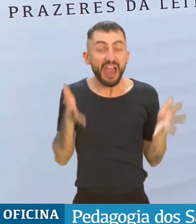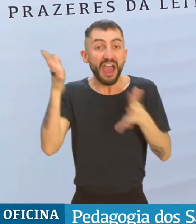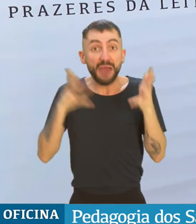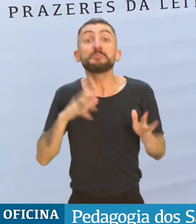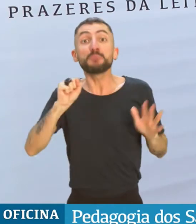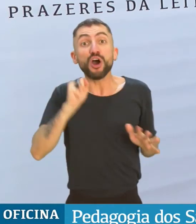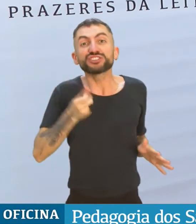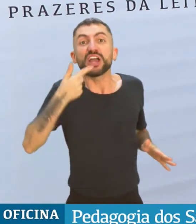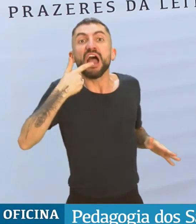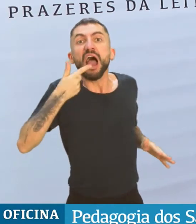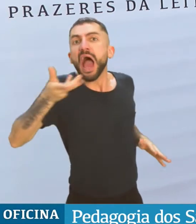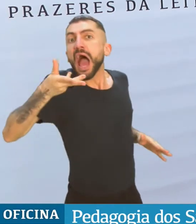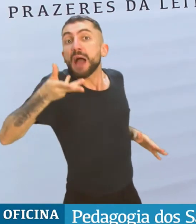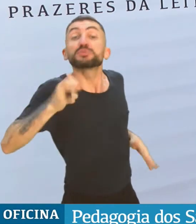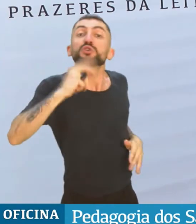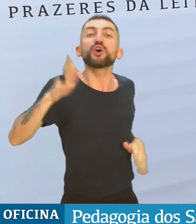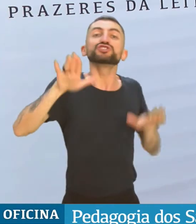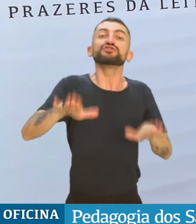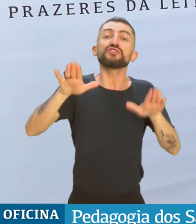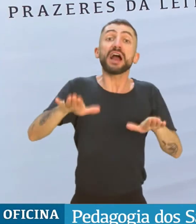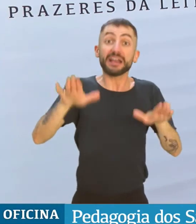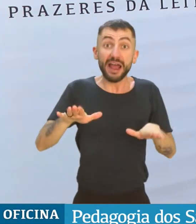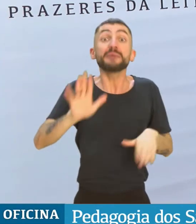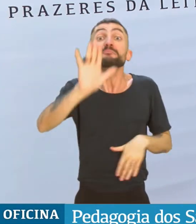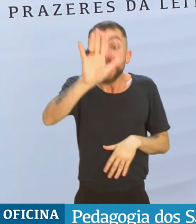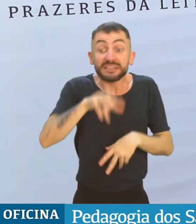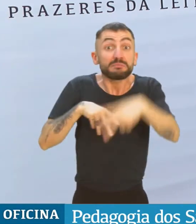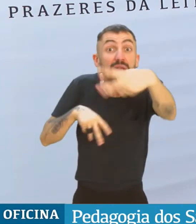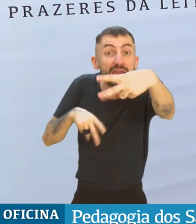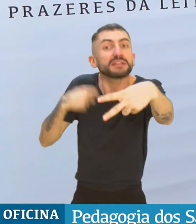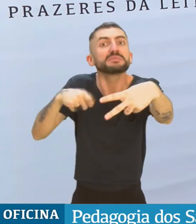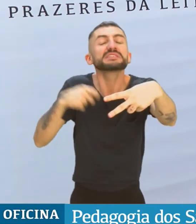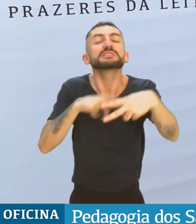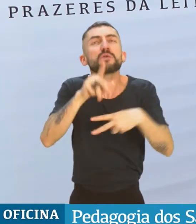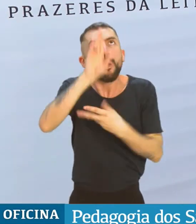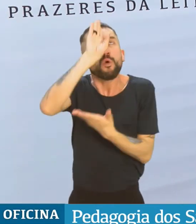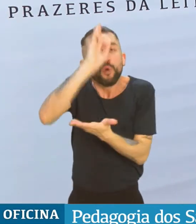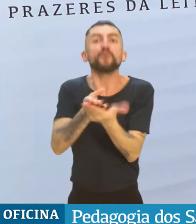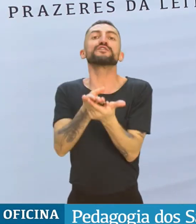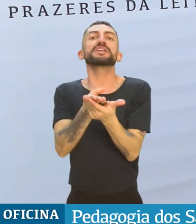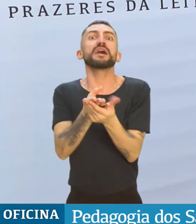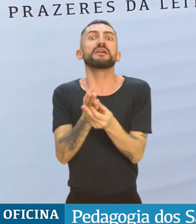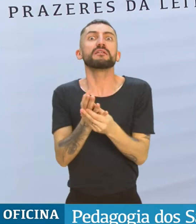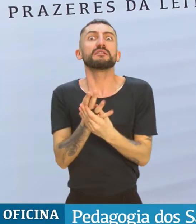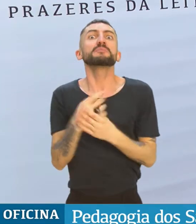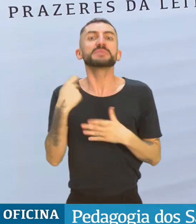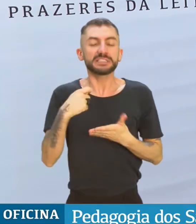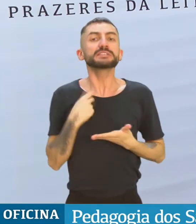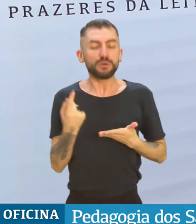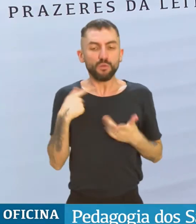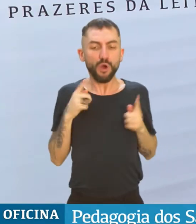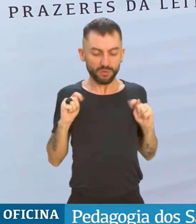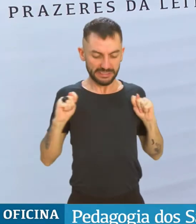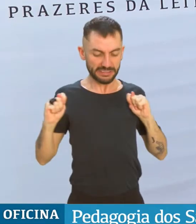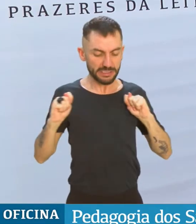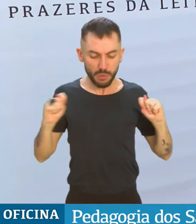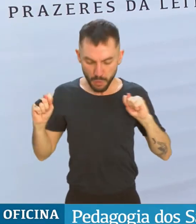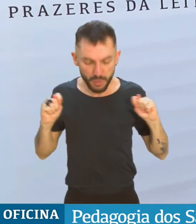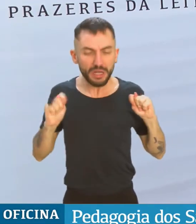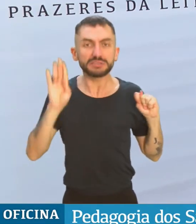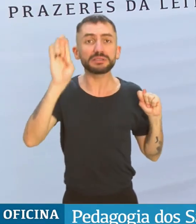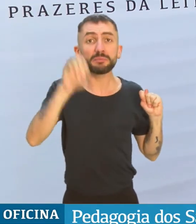mais rápido, ele precisa sentir segurança, né? E essa segurança, muitas vezes, ela vai ser